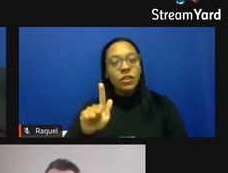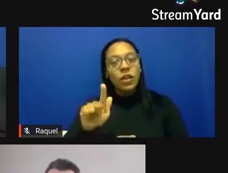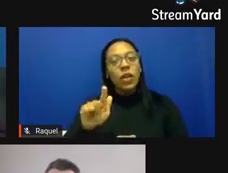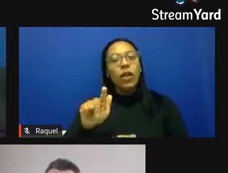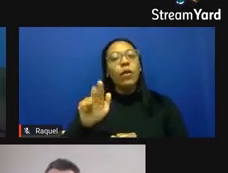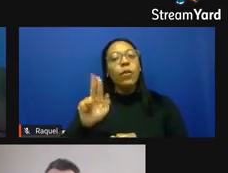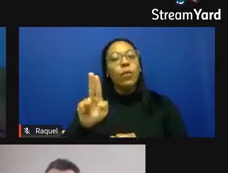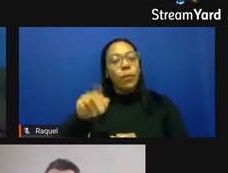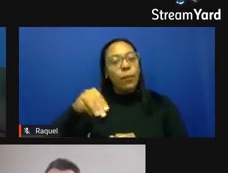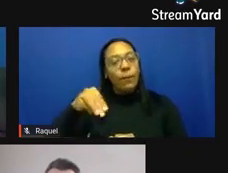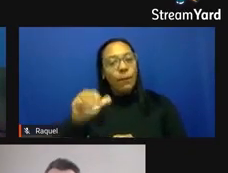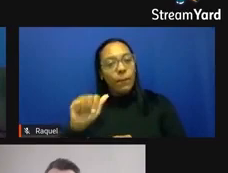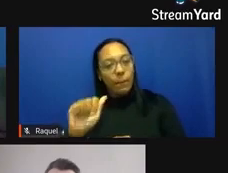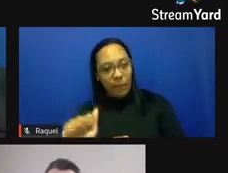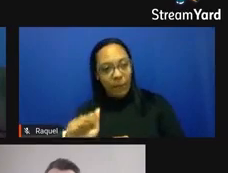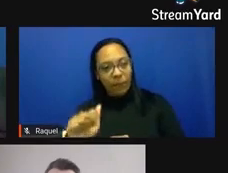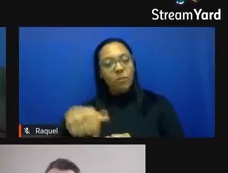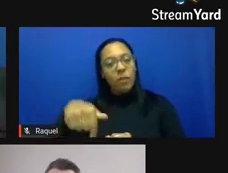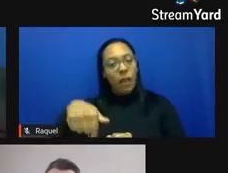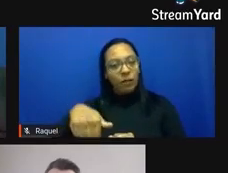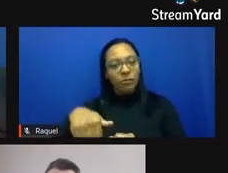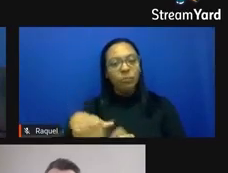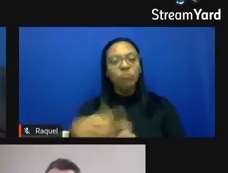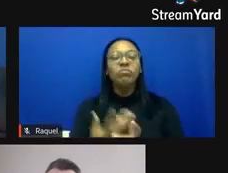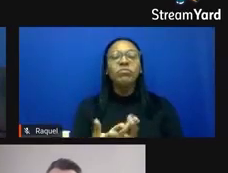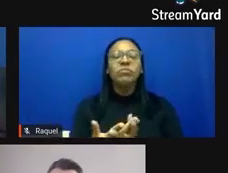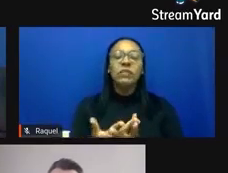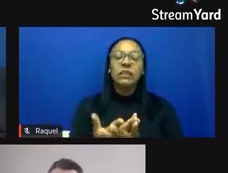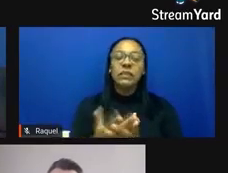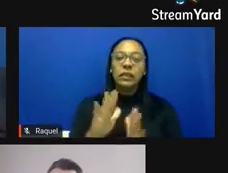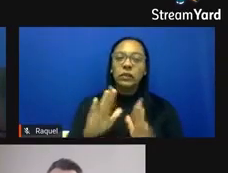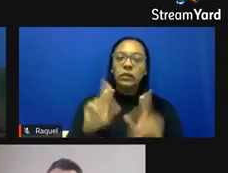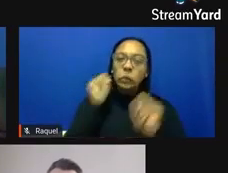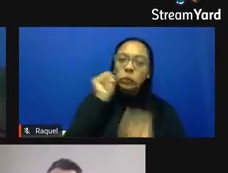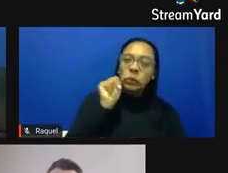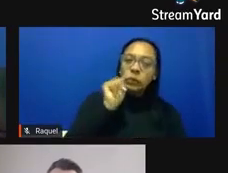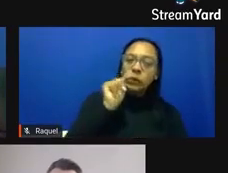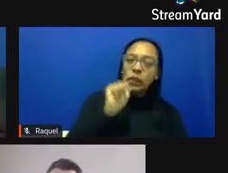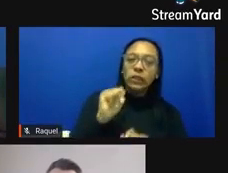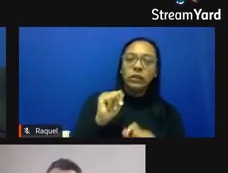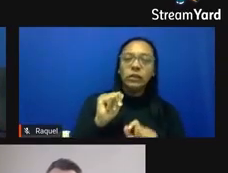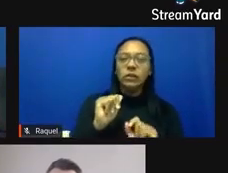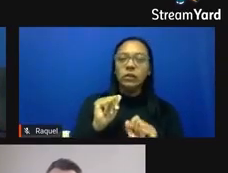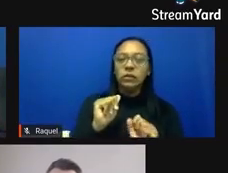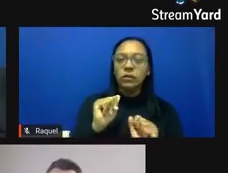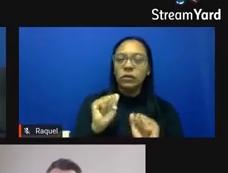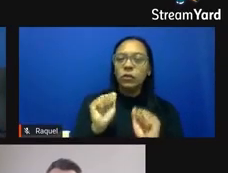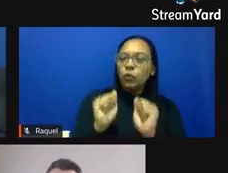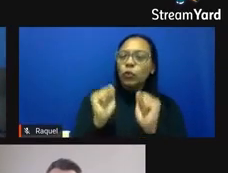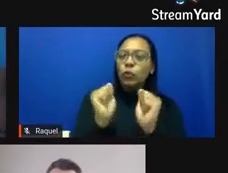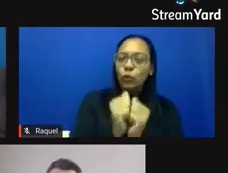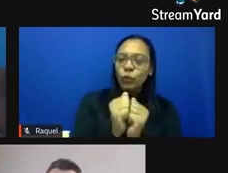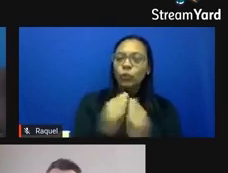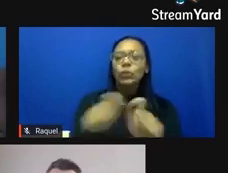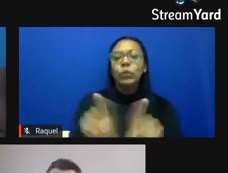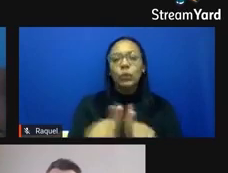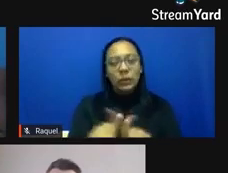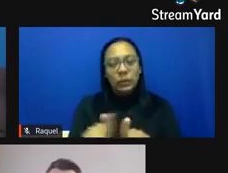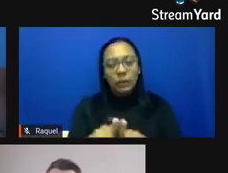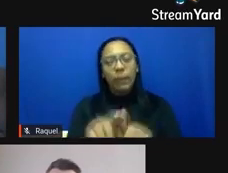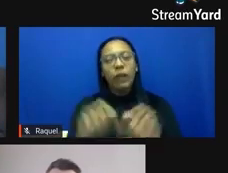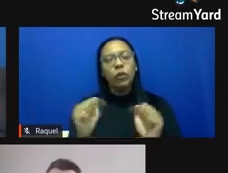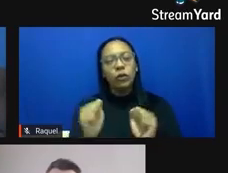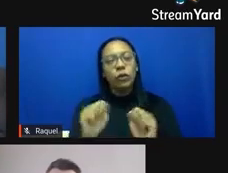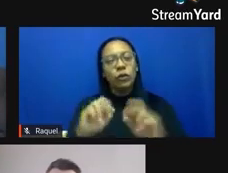de Estudos e Extensão Universidade das Mulheres, em parceria com o Observatório de Direitos Humanos, com a